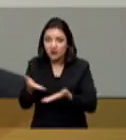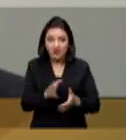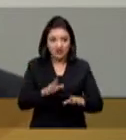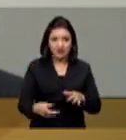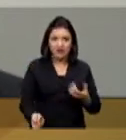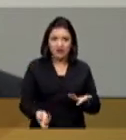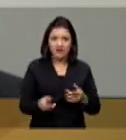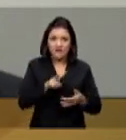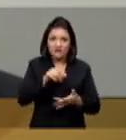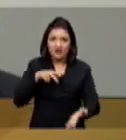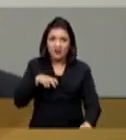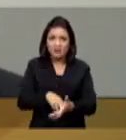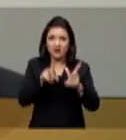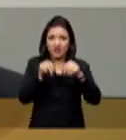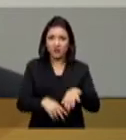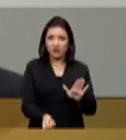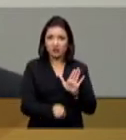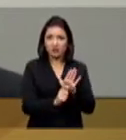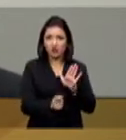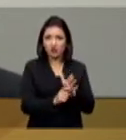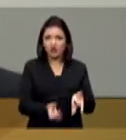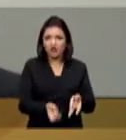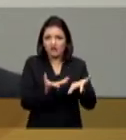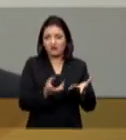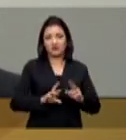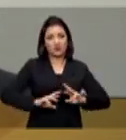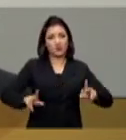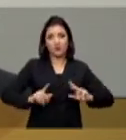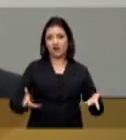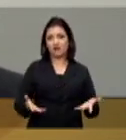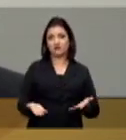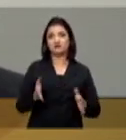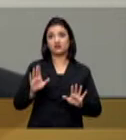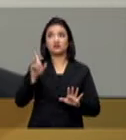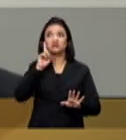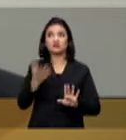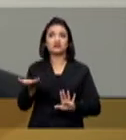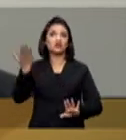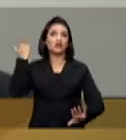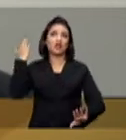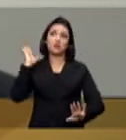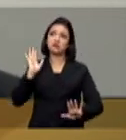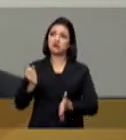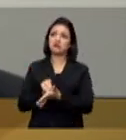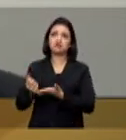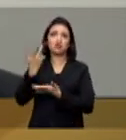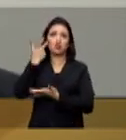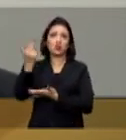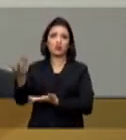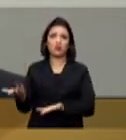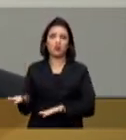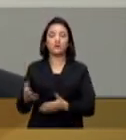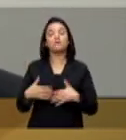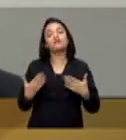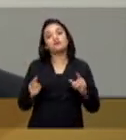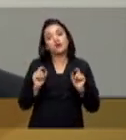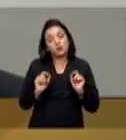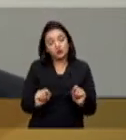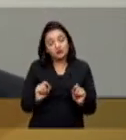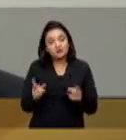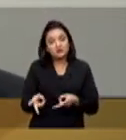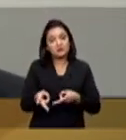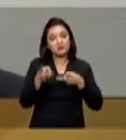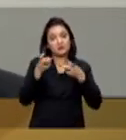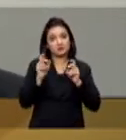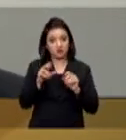era liberada desde 2007 e nos Estados Unidos bem antes disso. Destaco que esse entendimento, o qual considero mais acertado, tal